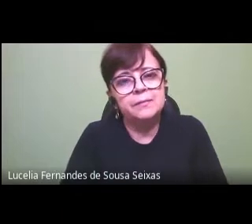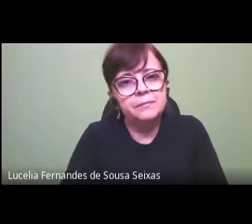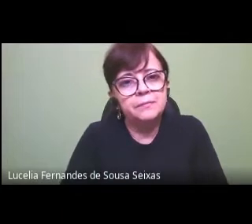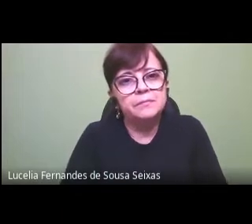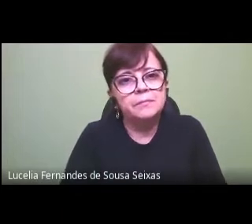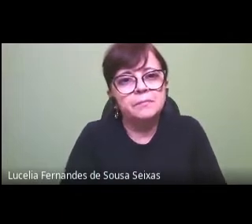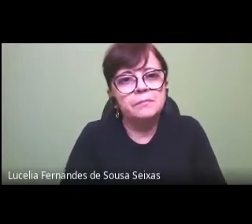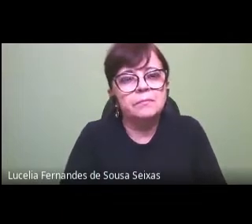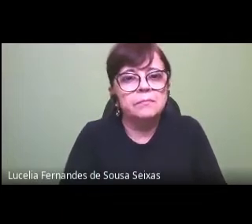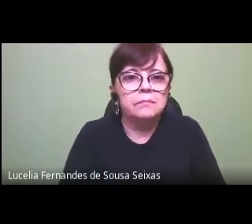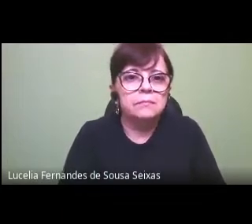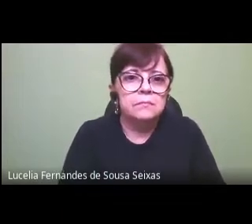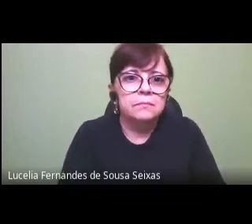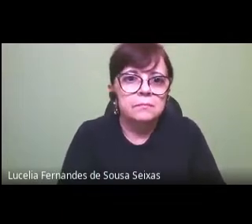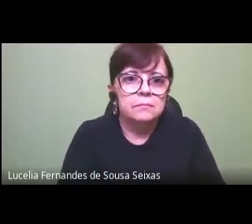parado.